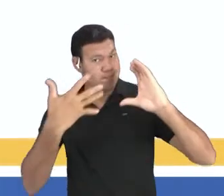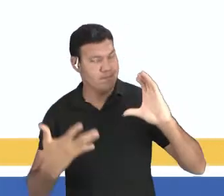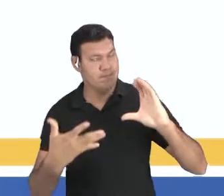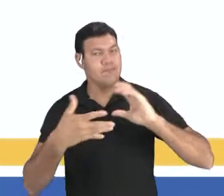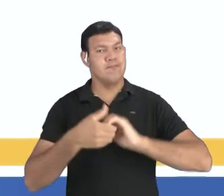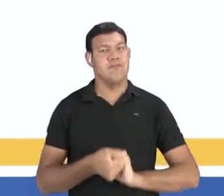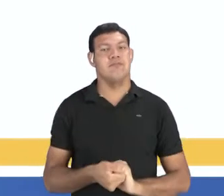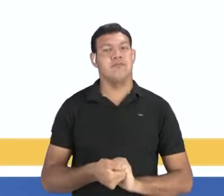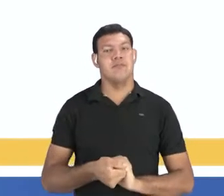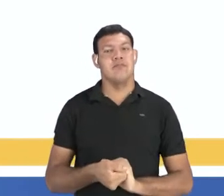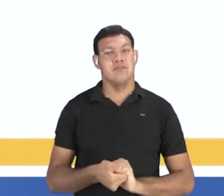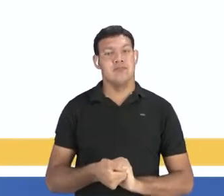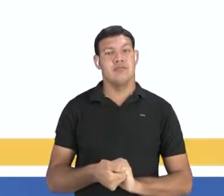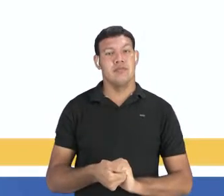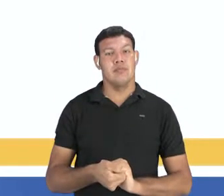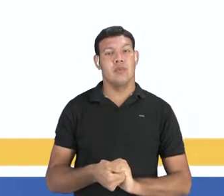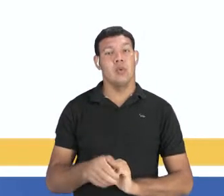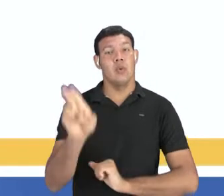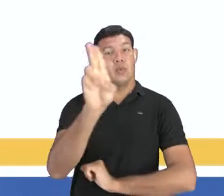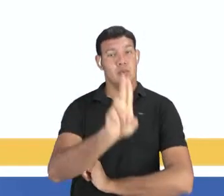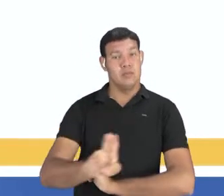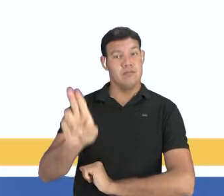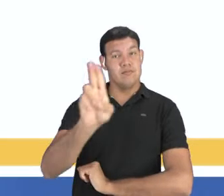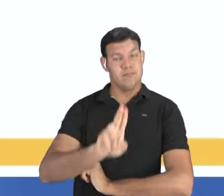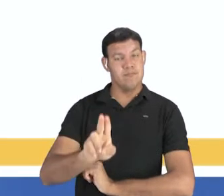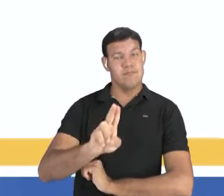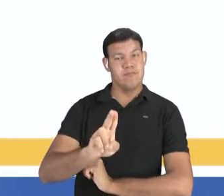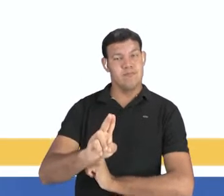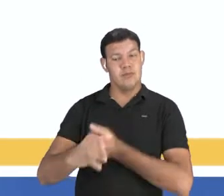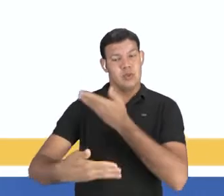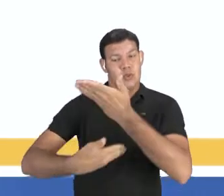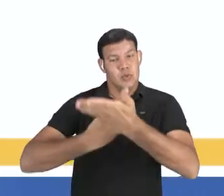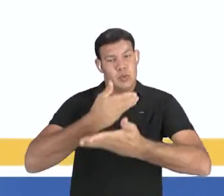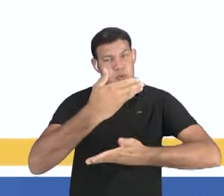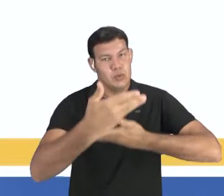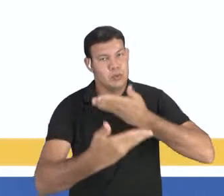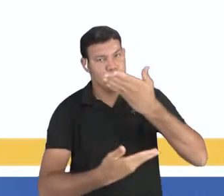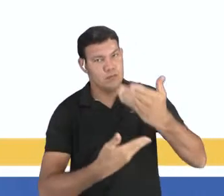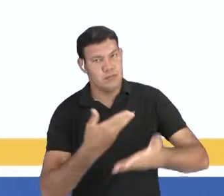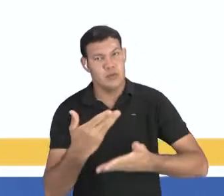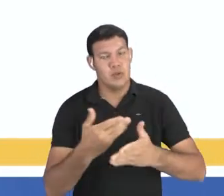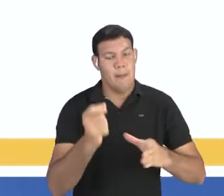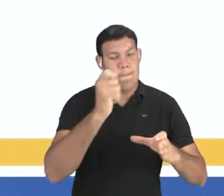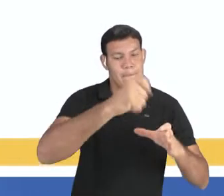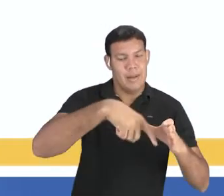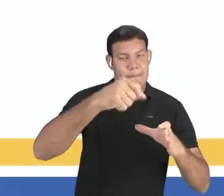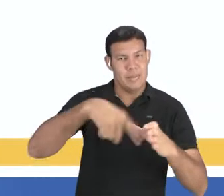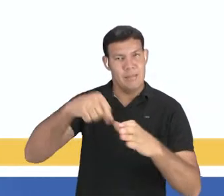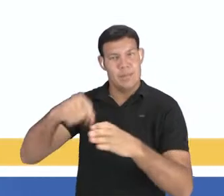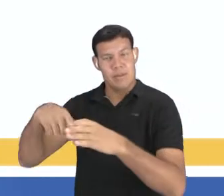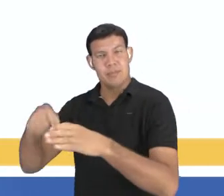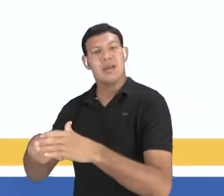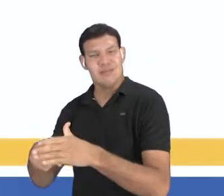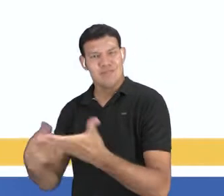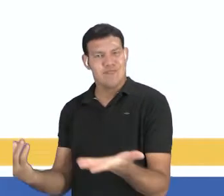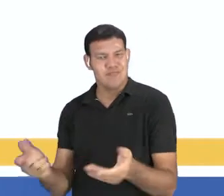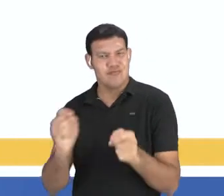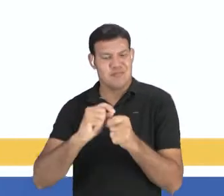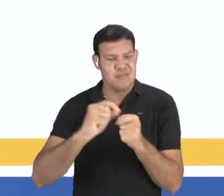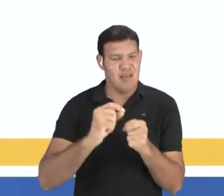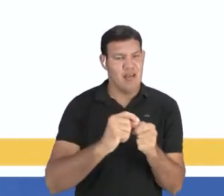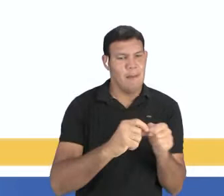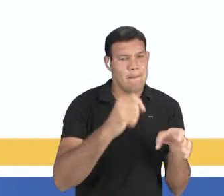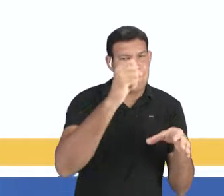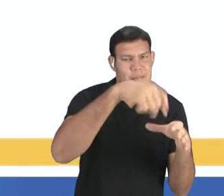caracterizado pelo emprego da técnica de rotação de culturas ao falarmos sobre a produção agrícola no mundo